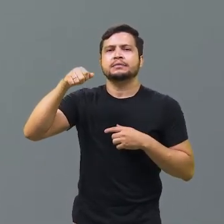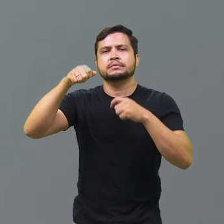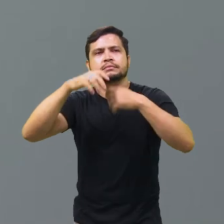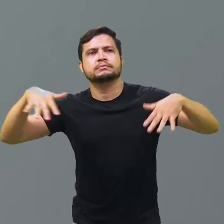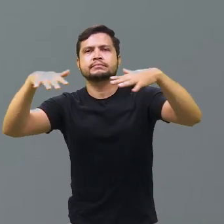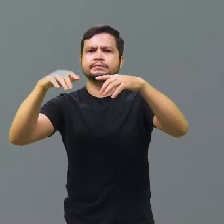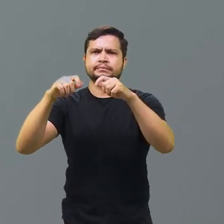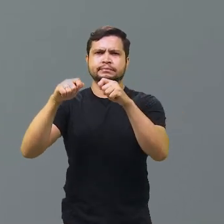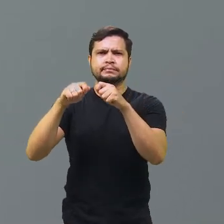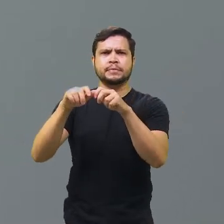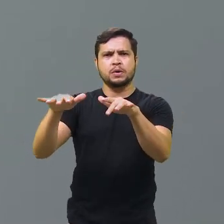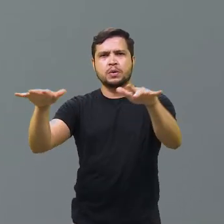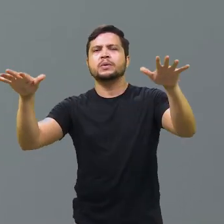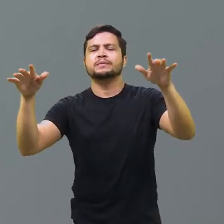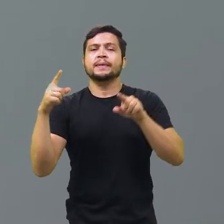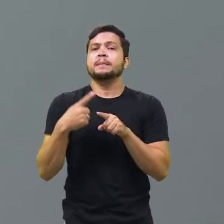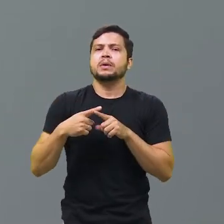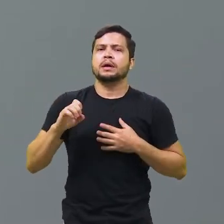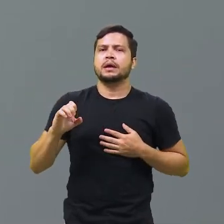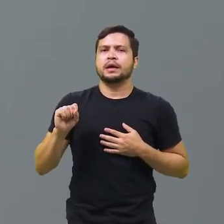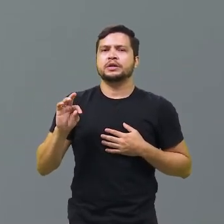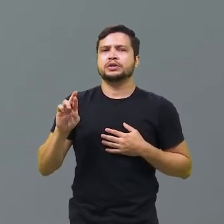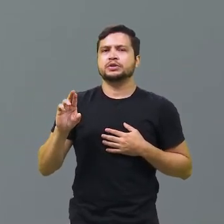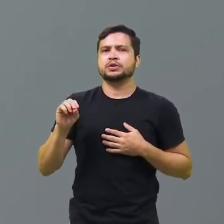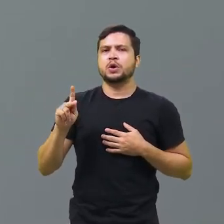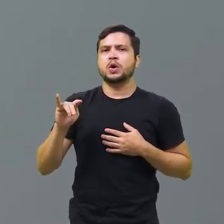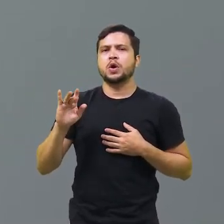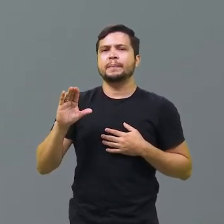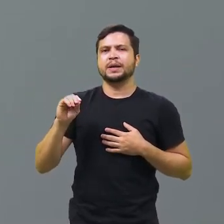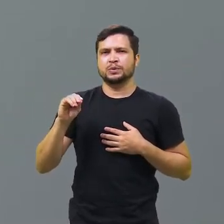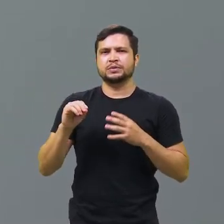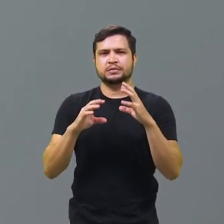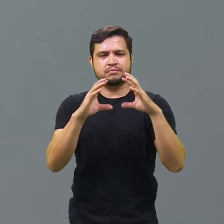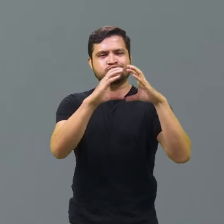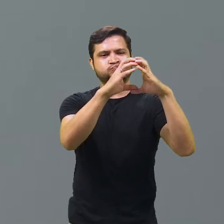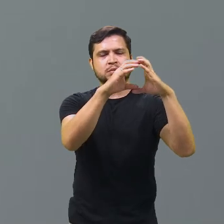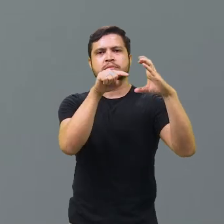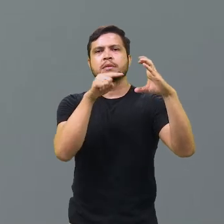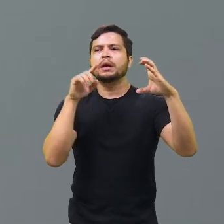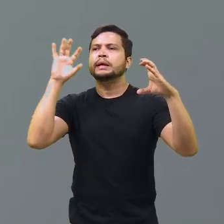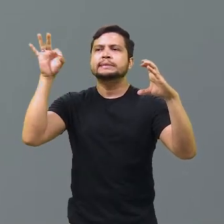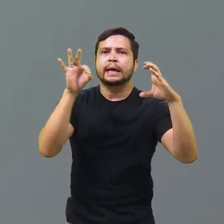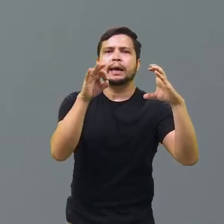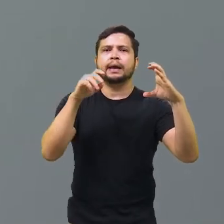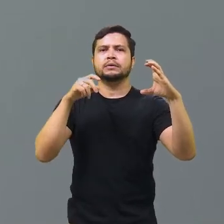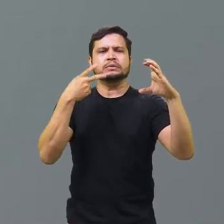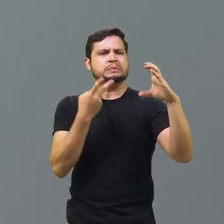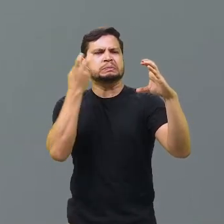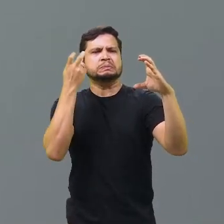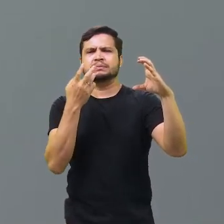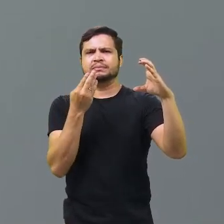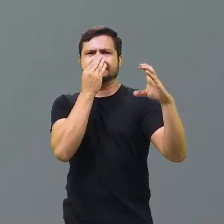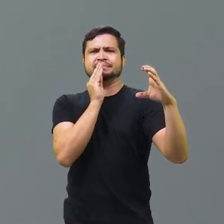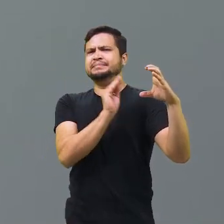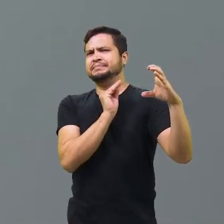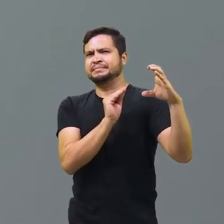Porque como os estróbilos eles não são muito atrativos aos polinizadores, como insetos, né? O processo de levar o